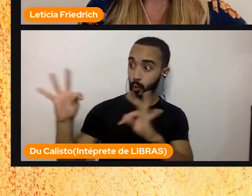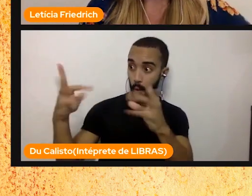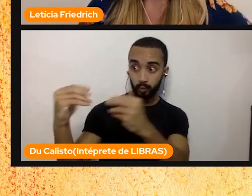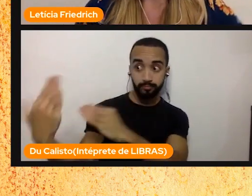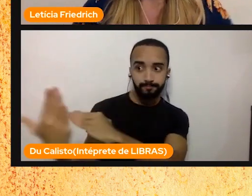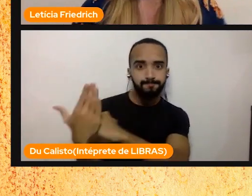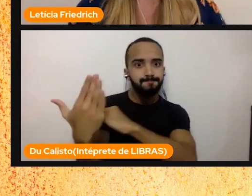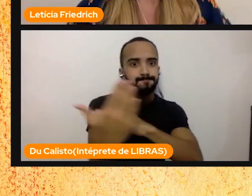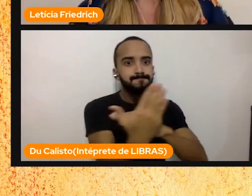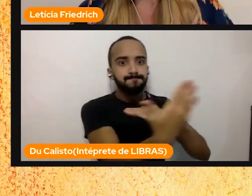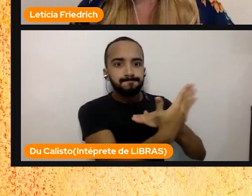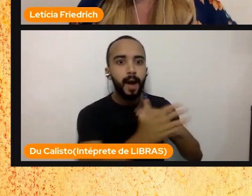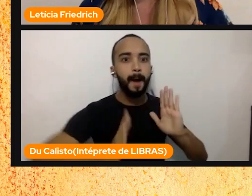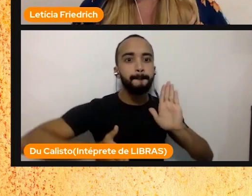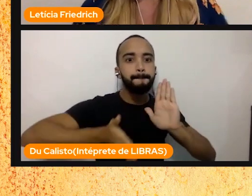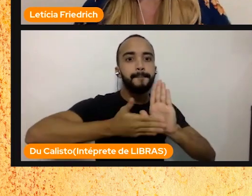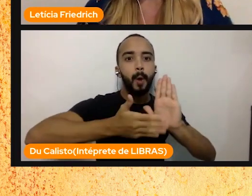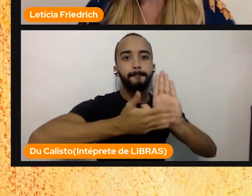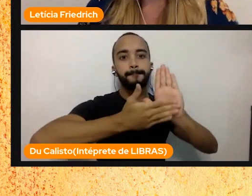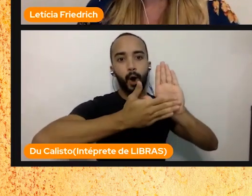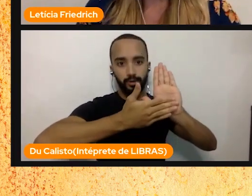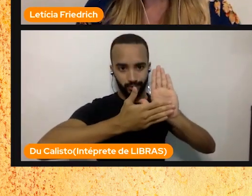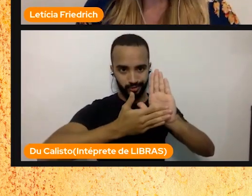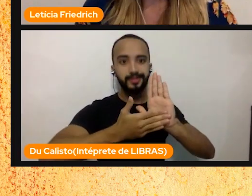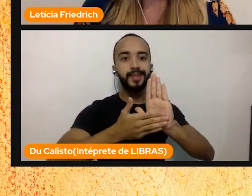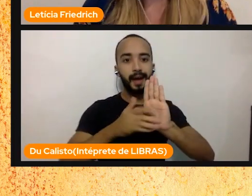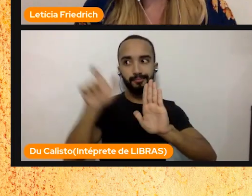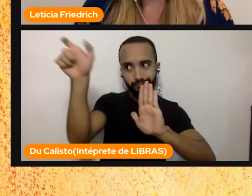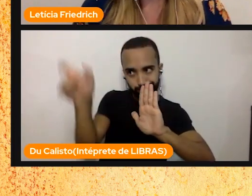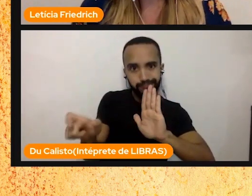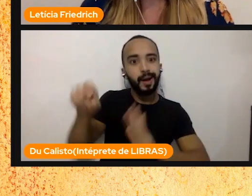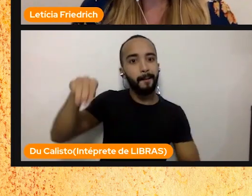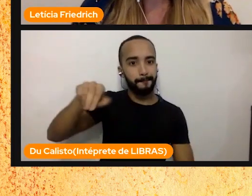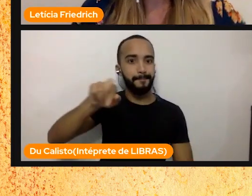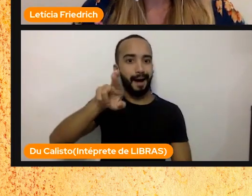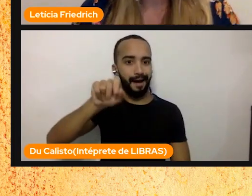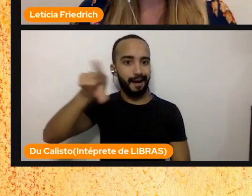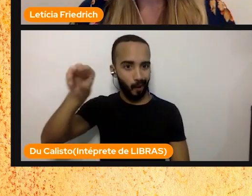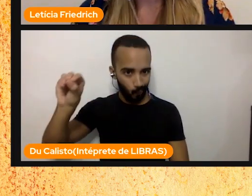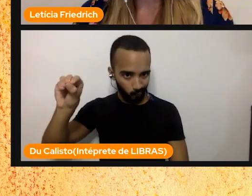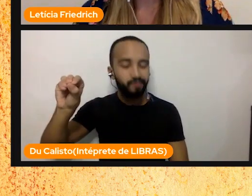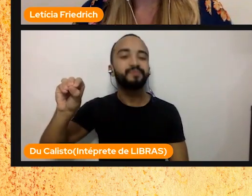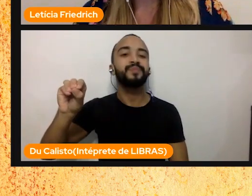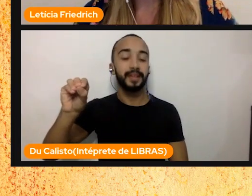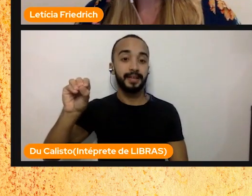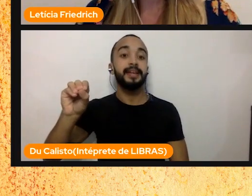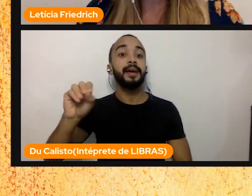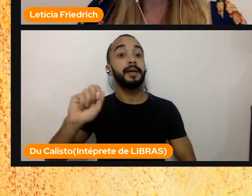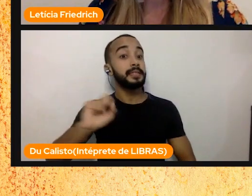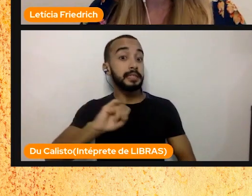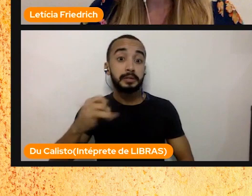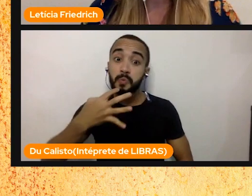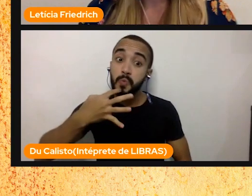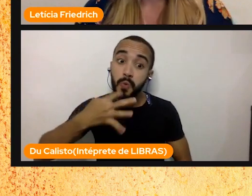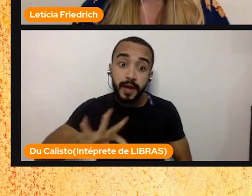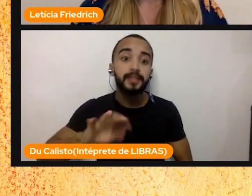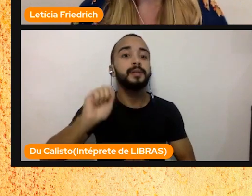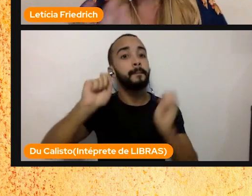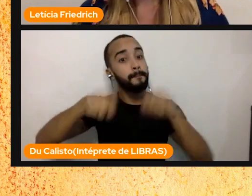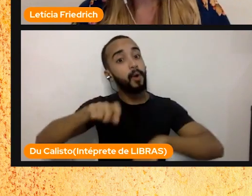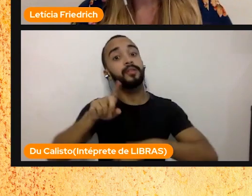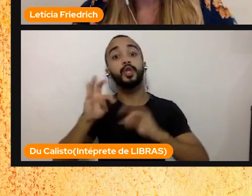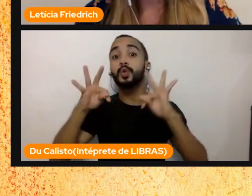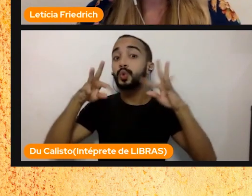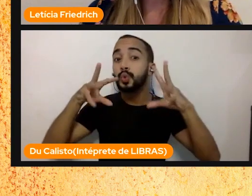filme, assim, né? Quem conhece os curtas do Marão, quem não conhece, indico também procurar, ele tem um canal no YouTube, todos os curtas estão lá,